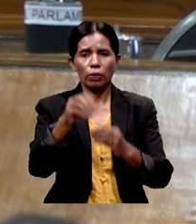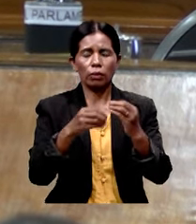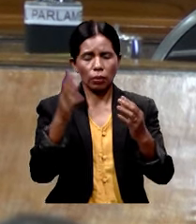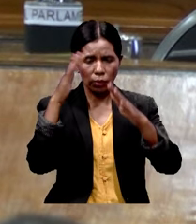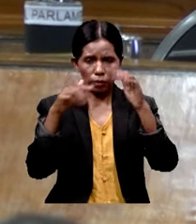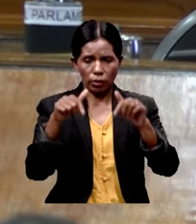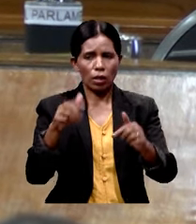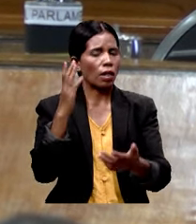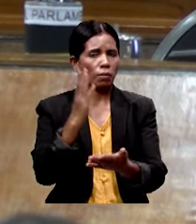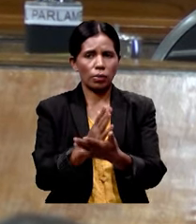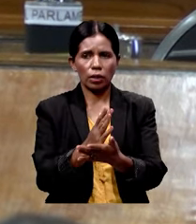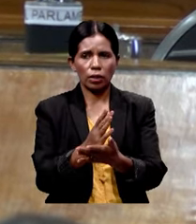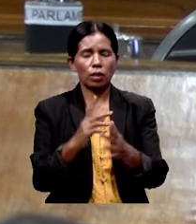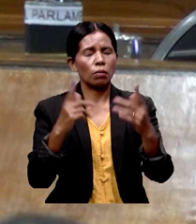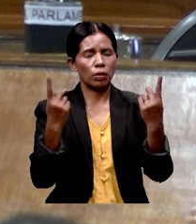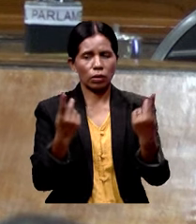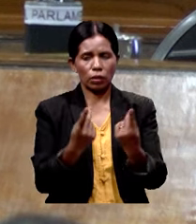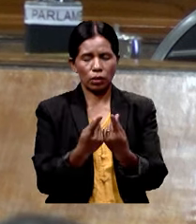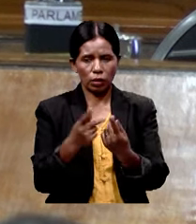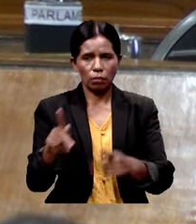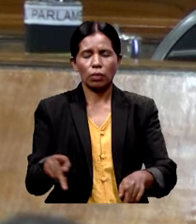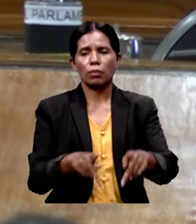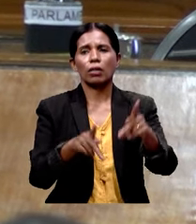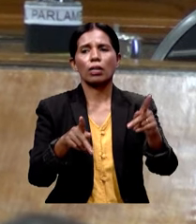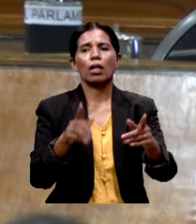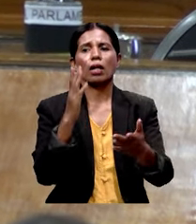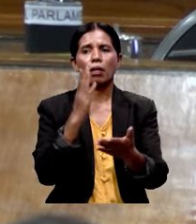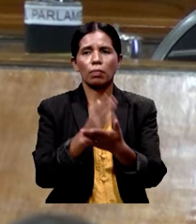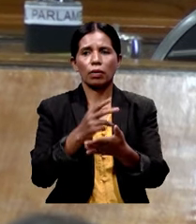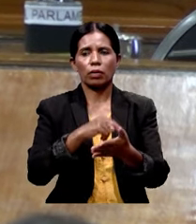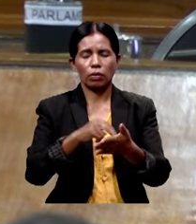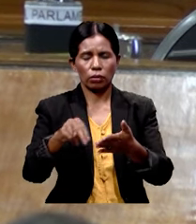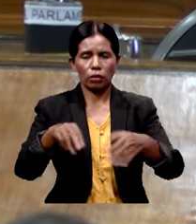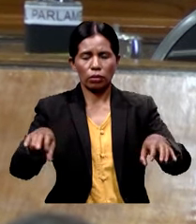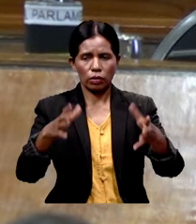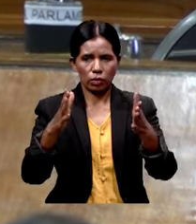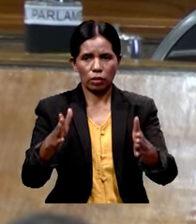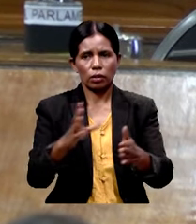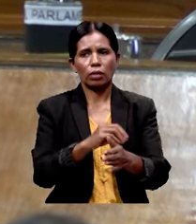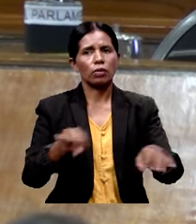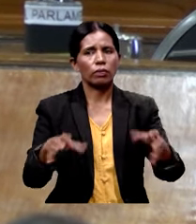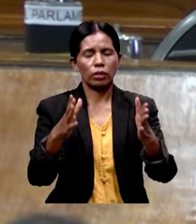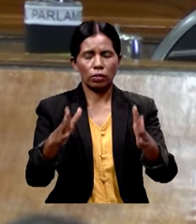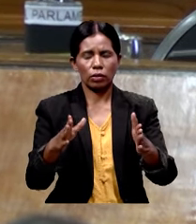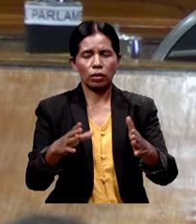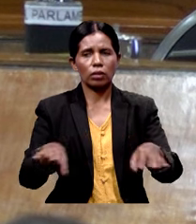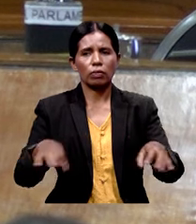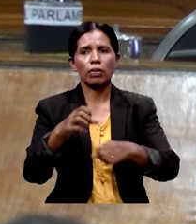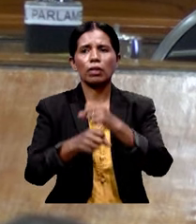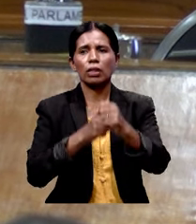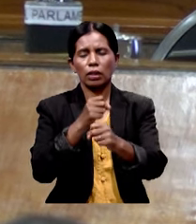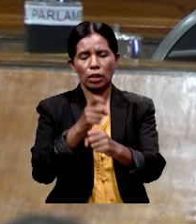Hapara los hapara companhia empresa pública né. Hapara mak número de funcionários, liliu funcionários serve contratado batina ngida